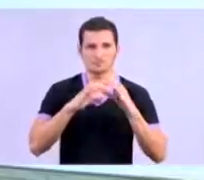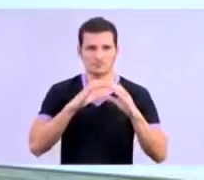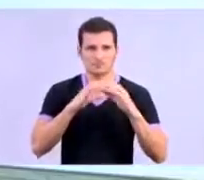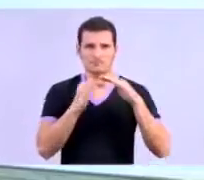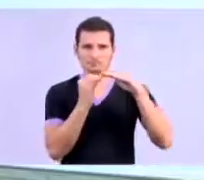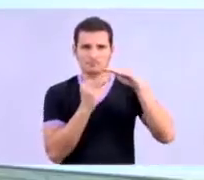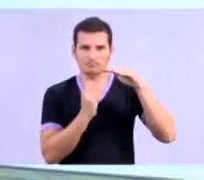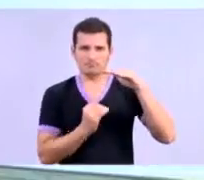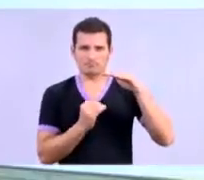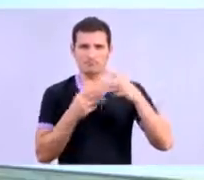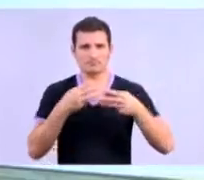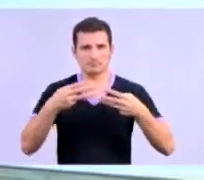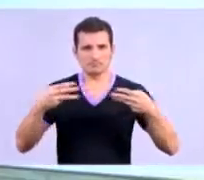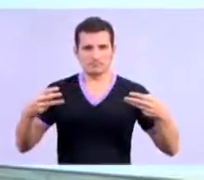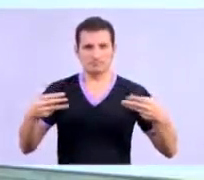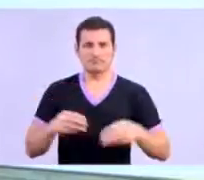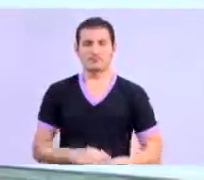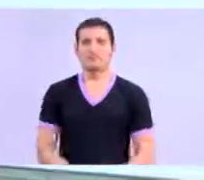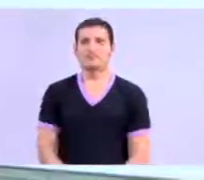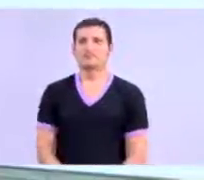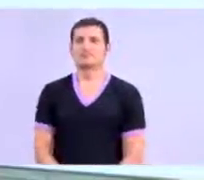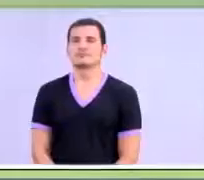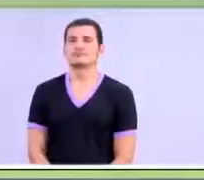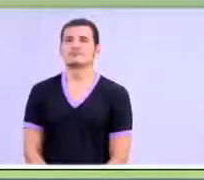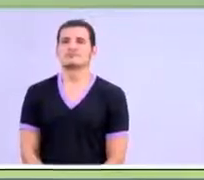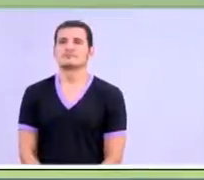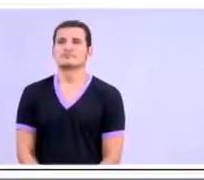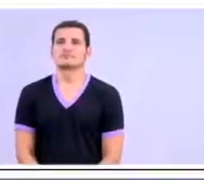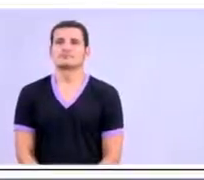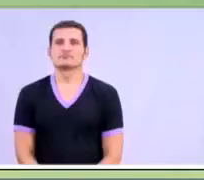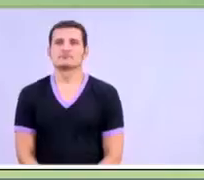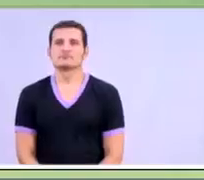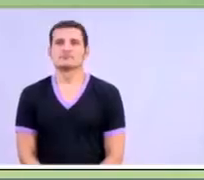camadas, ok? Vamos dar sequência?